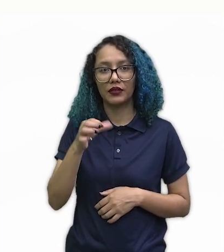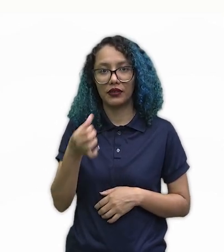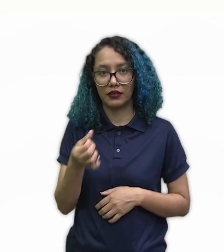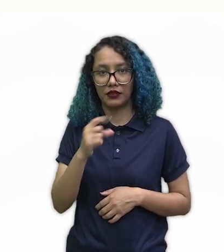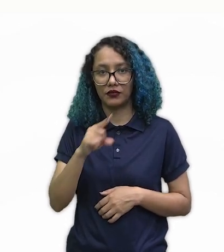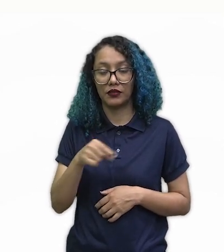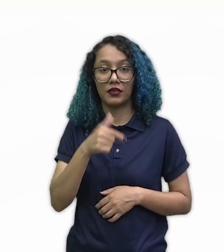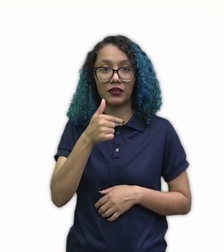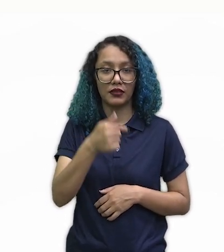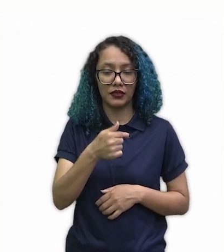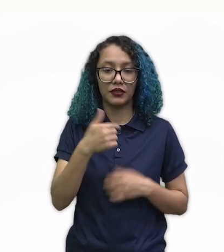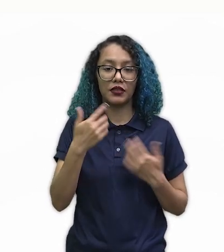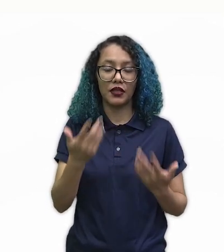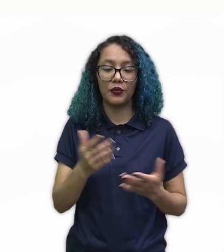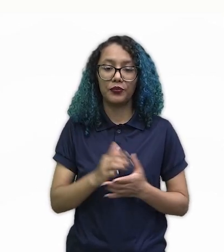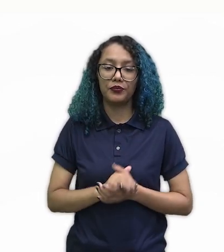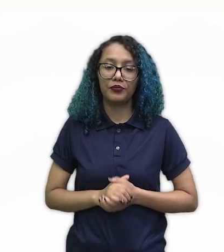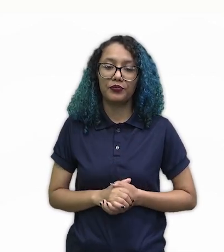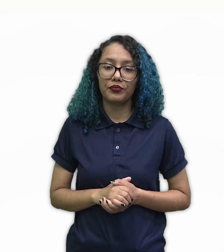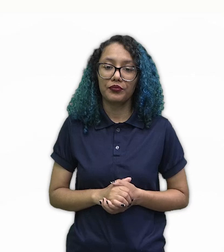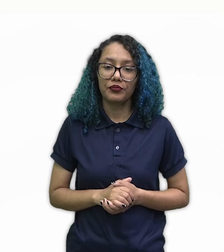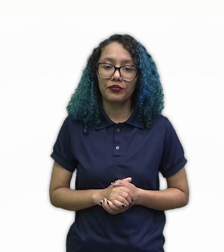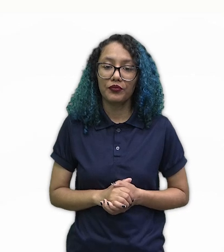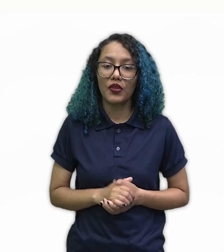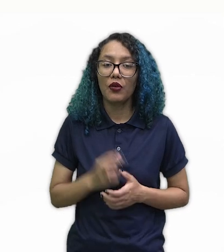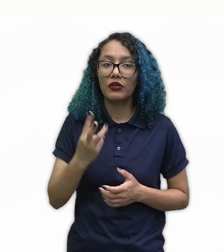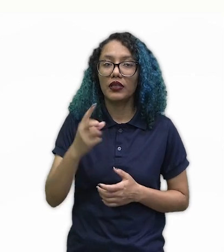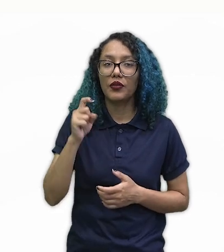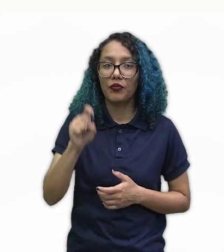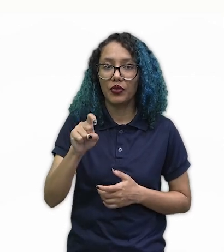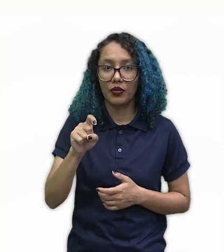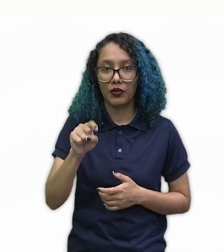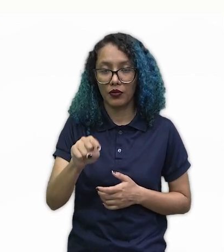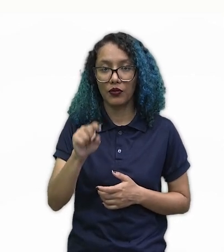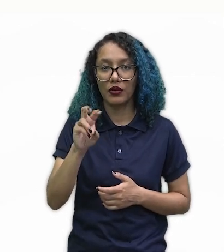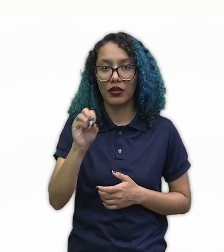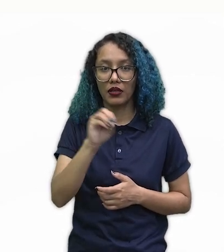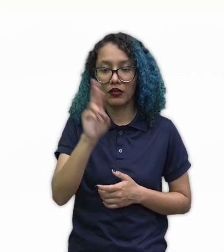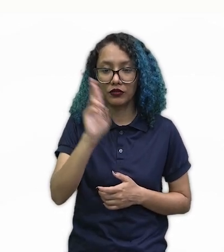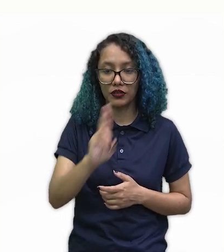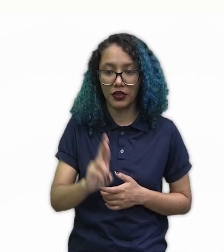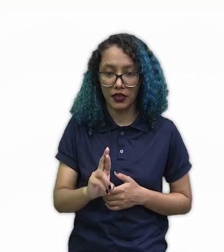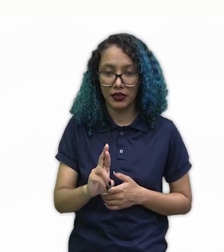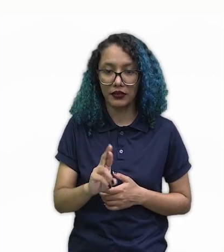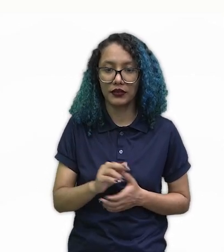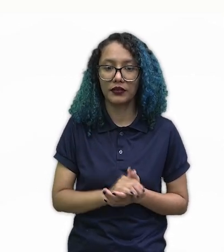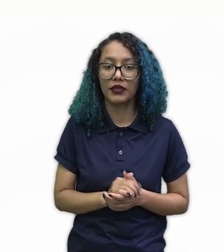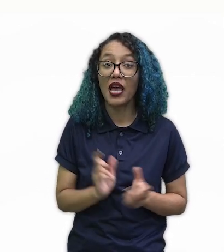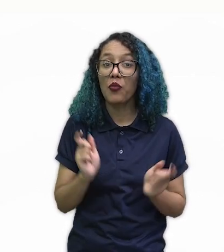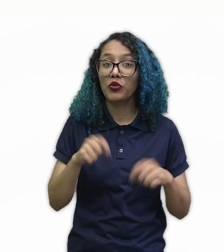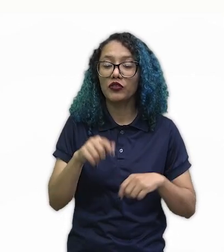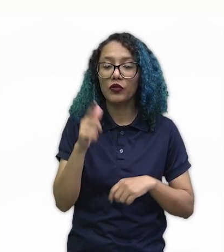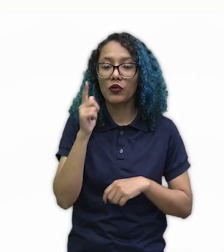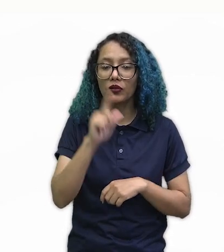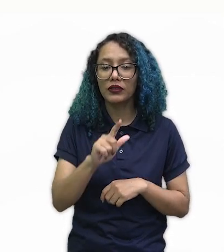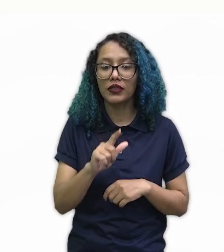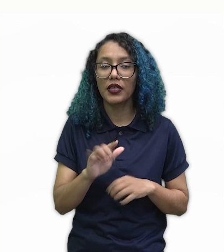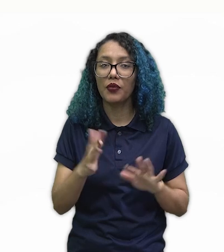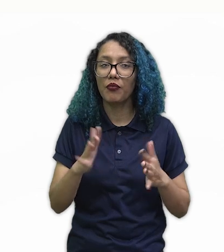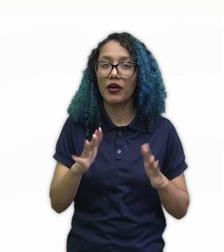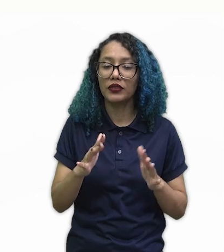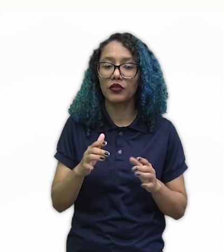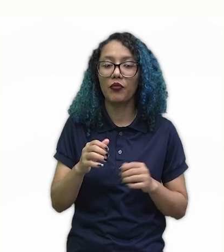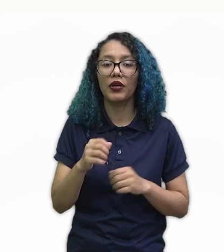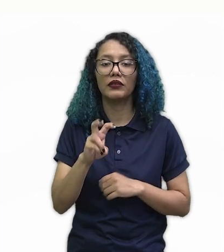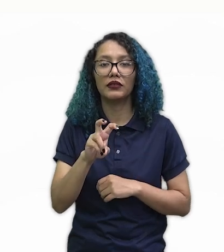56,7. Ou seja, o montante de 3.500, ele vai ser originado após um pouco